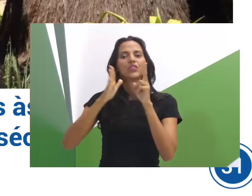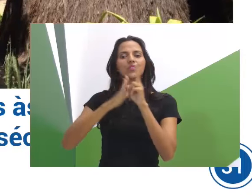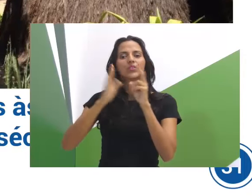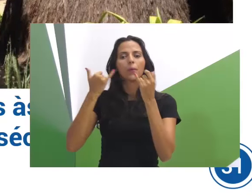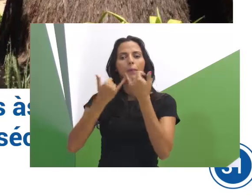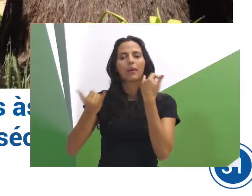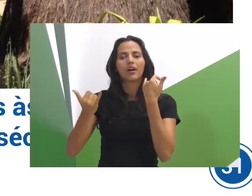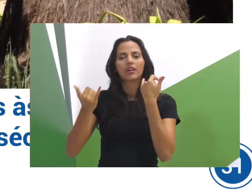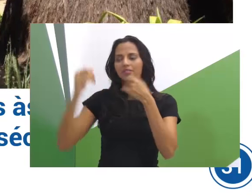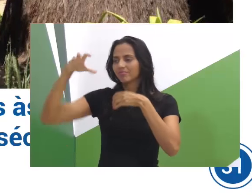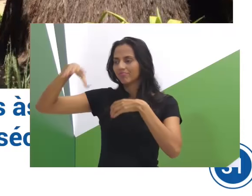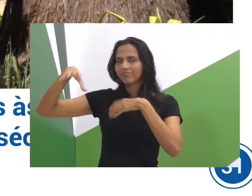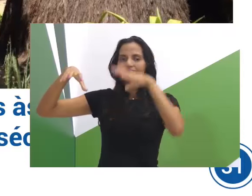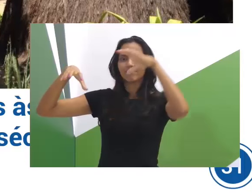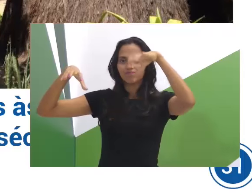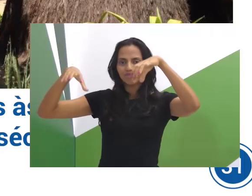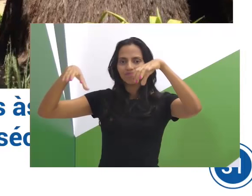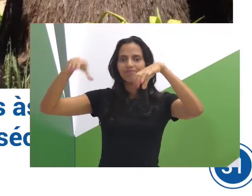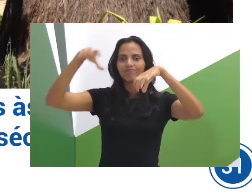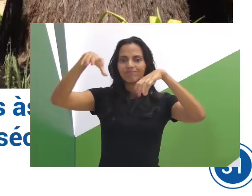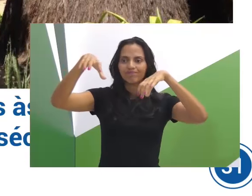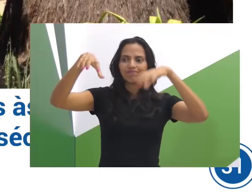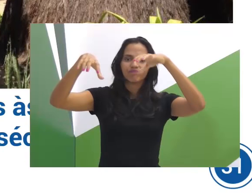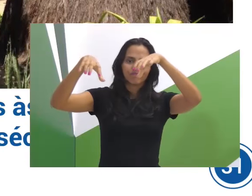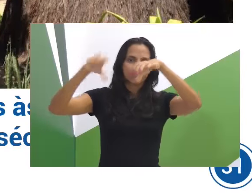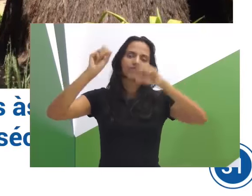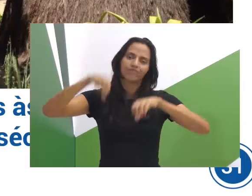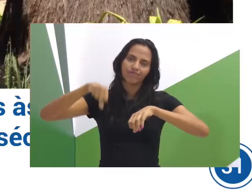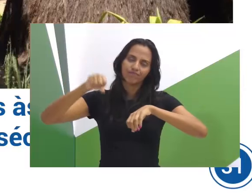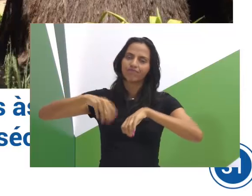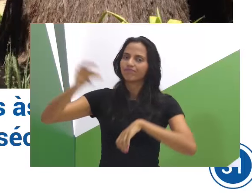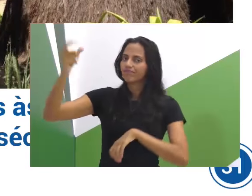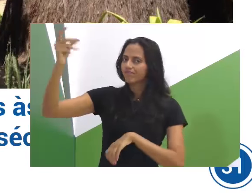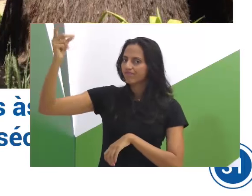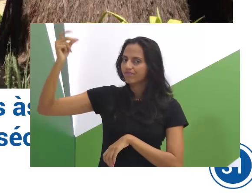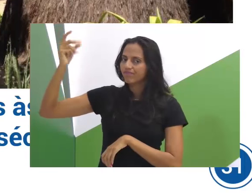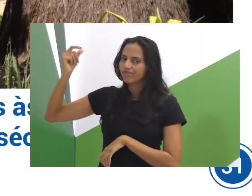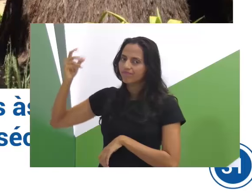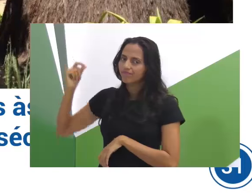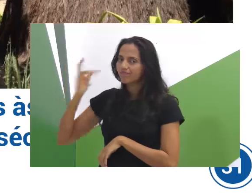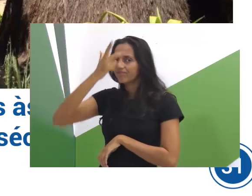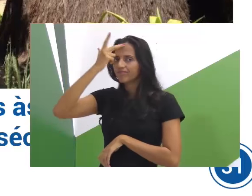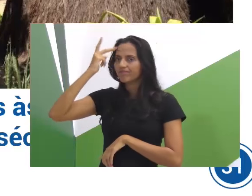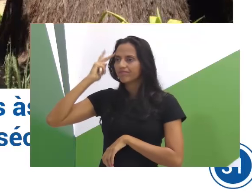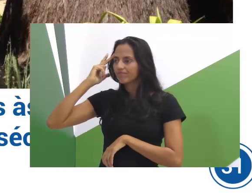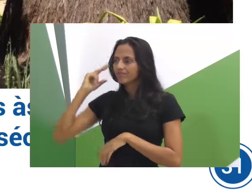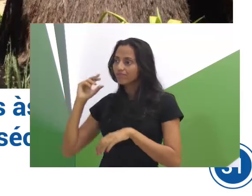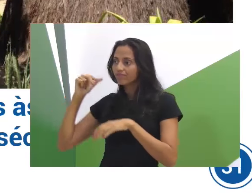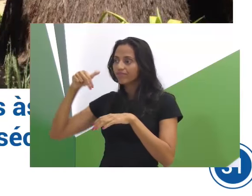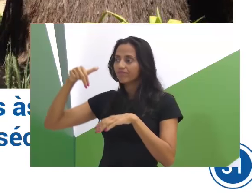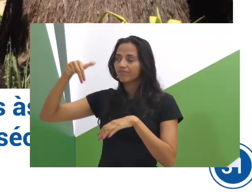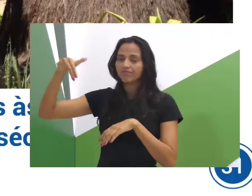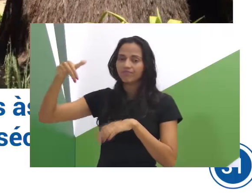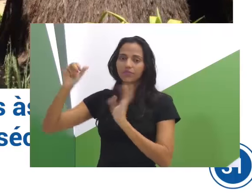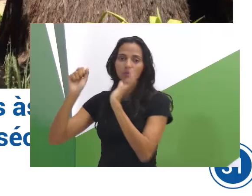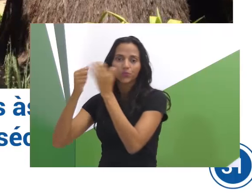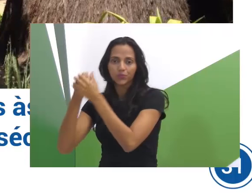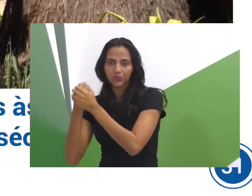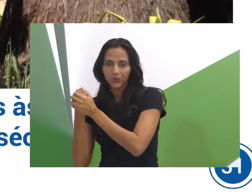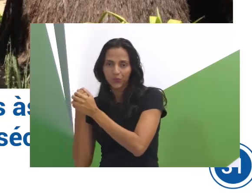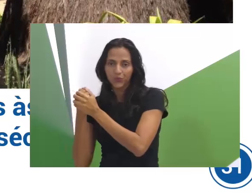forma que eles viviam, e passaram muito tempo escondidos. E aí, há de se lembrar também